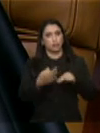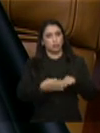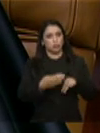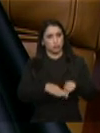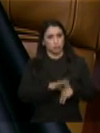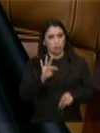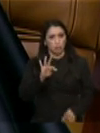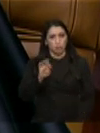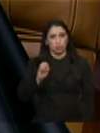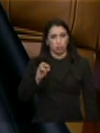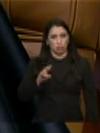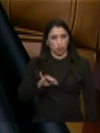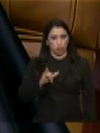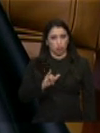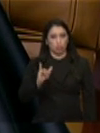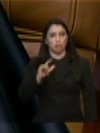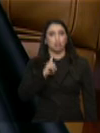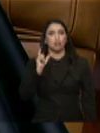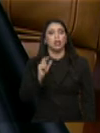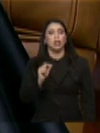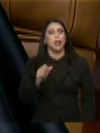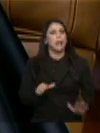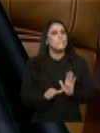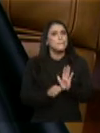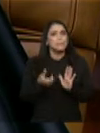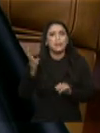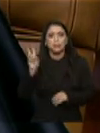Vasque, a rigor, esta